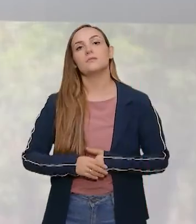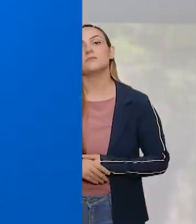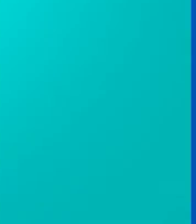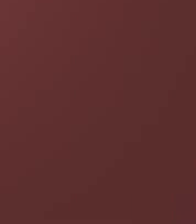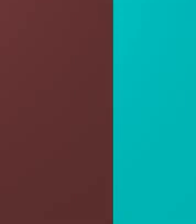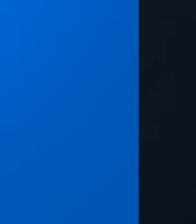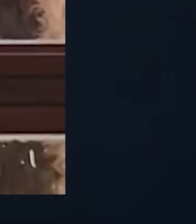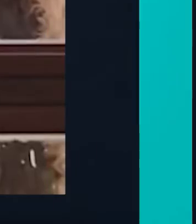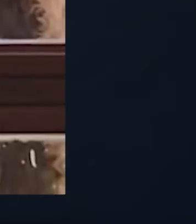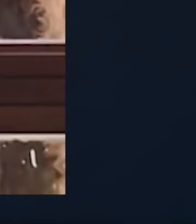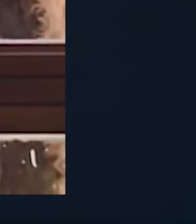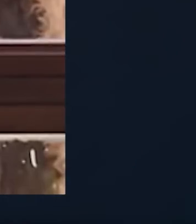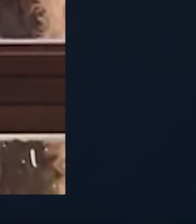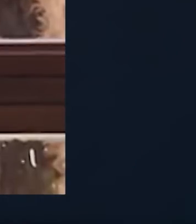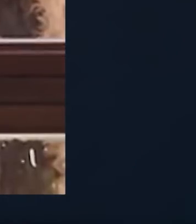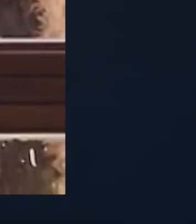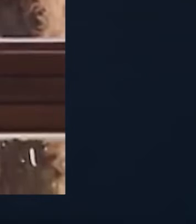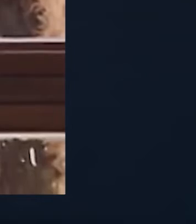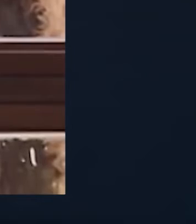Brasil.